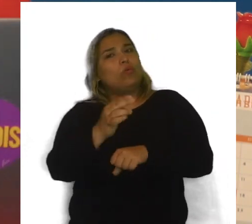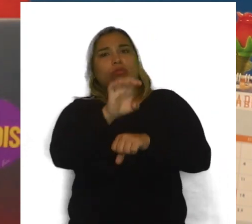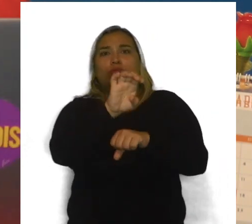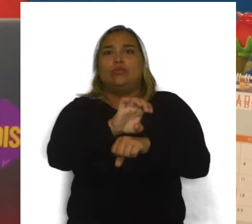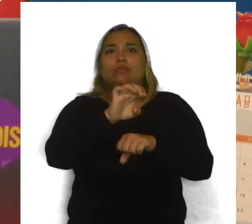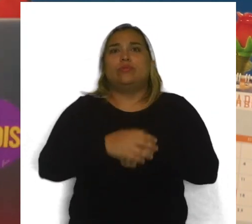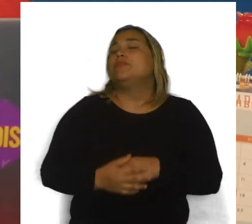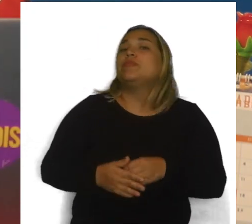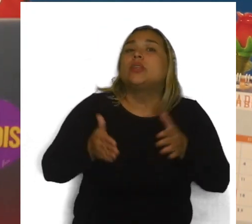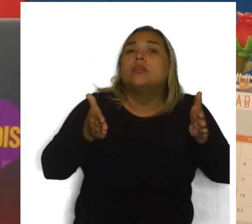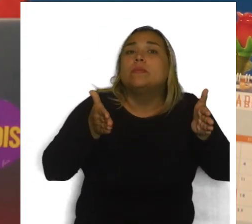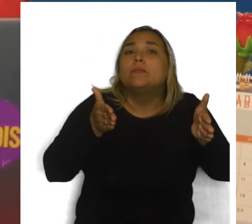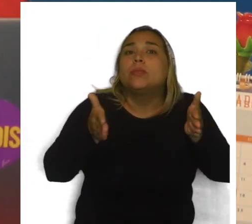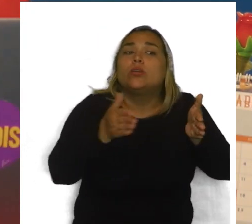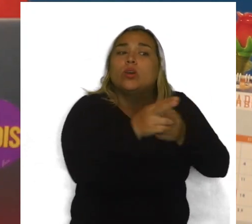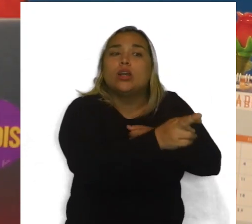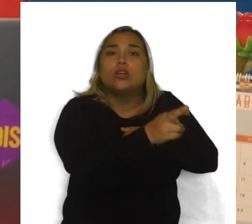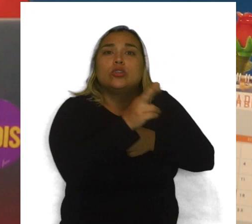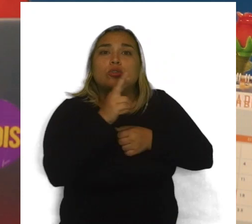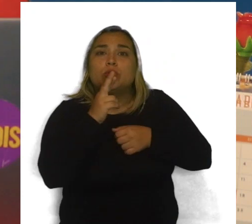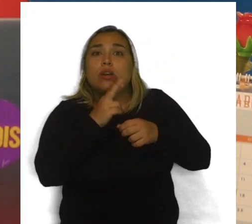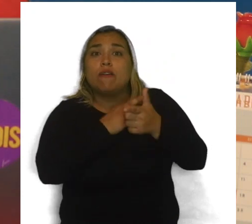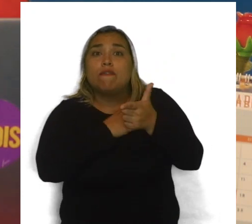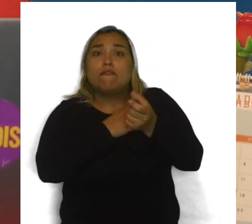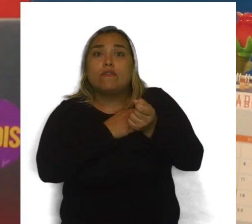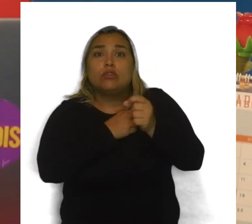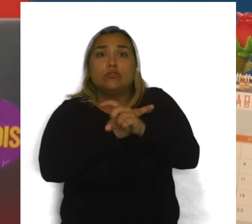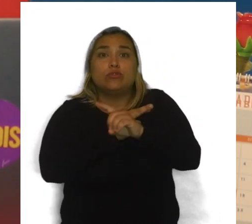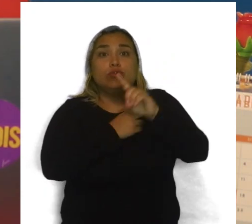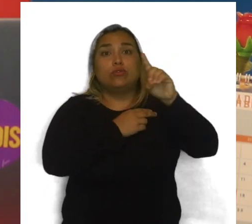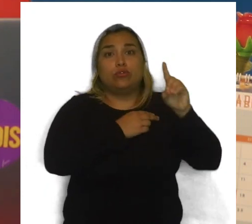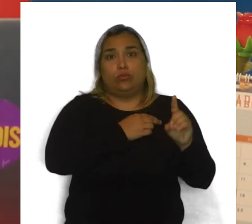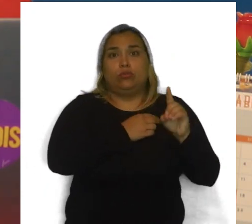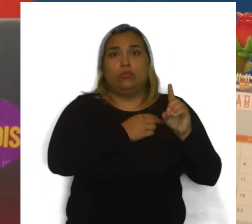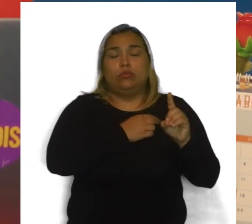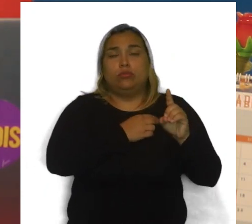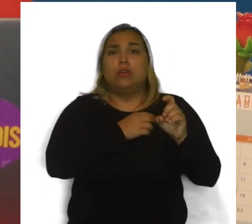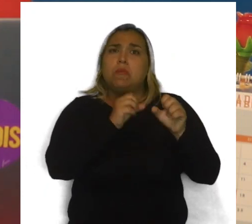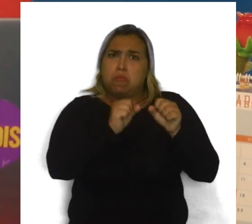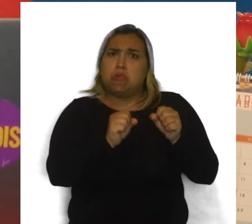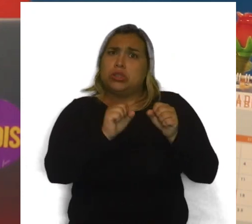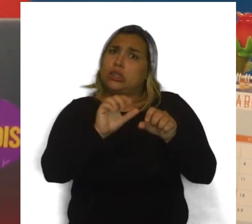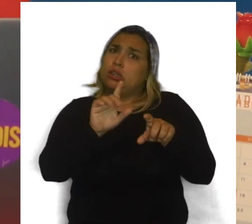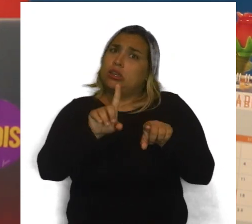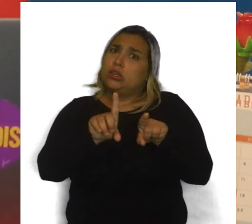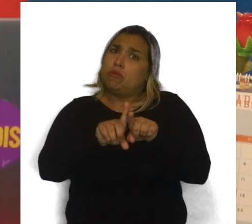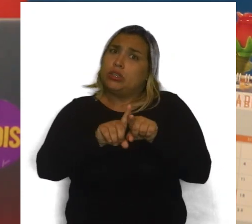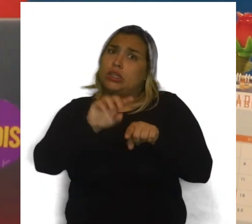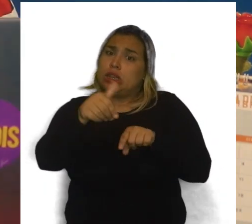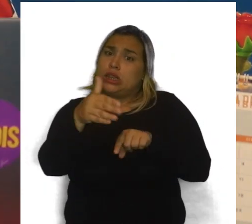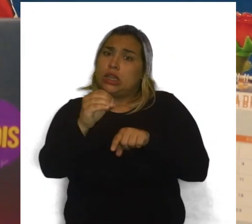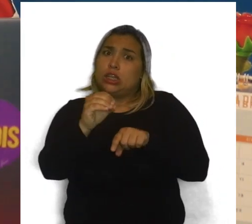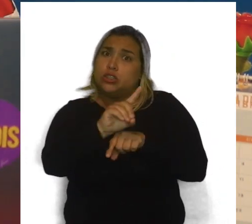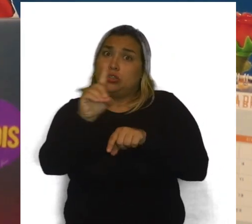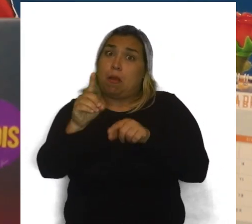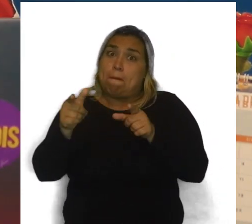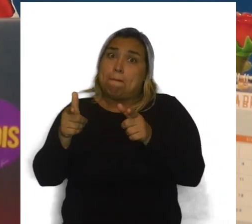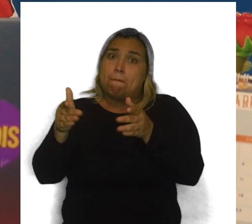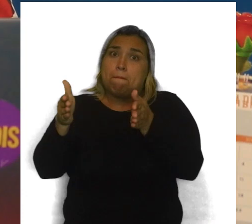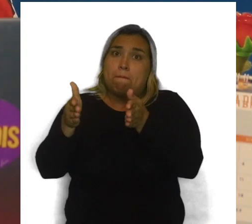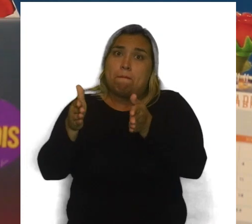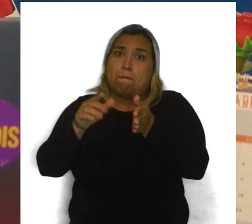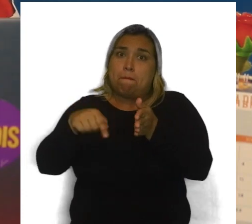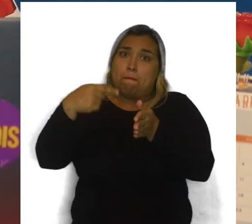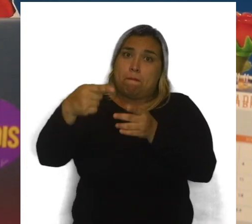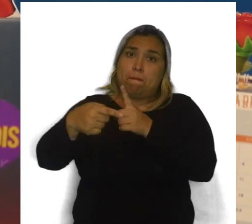O prazo para entregar as respostas é de 20 dias, que podem ser prorrogados por mais 10. Agora a gente